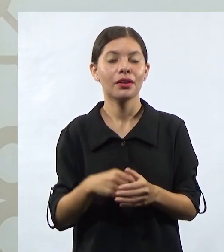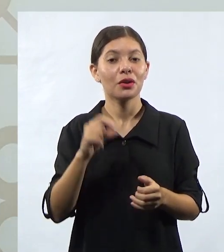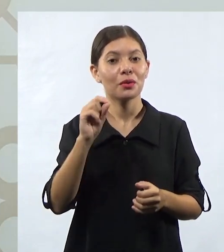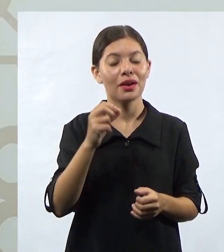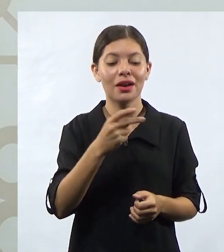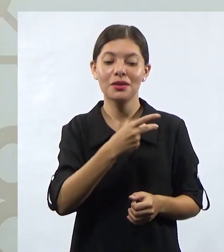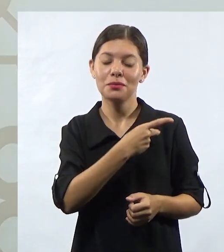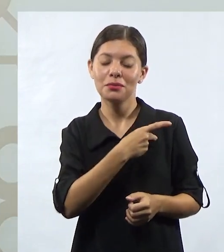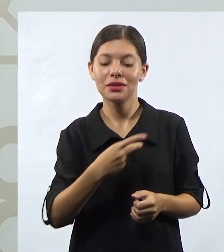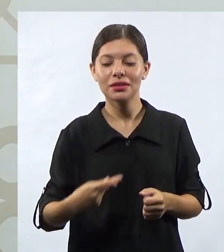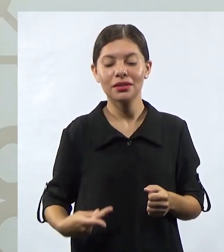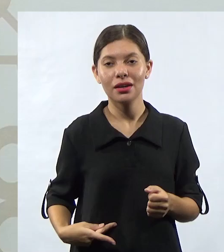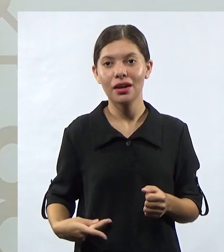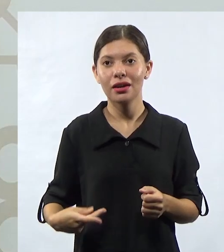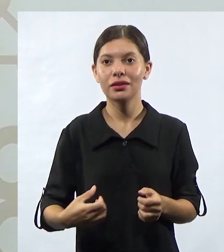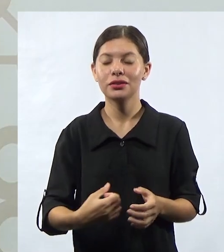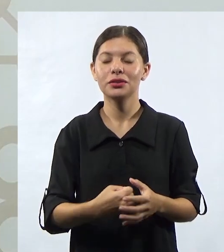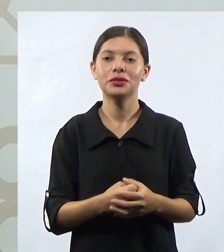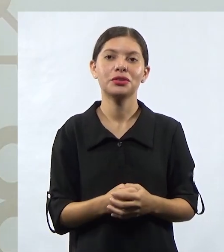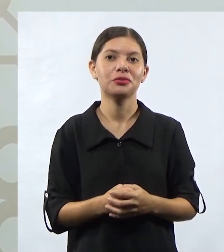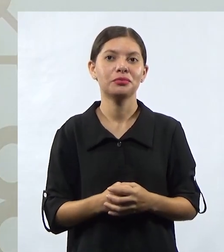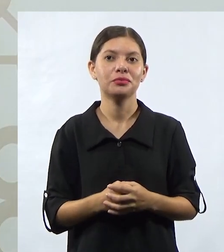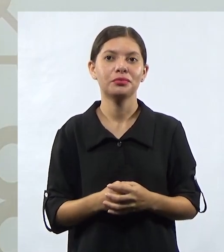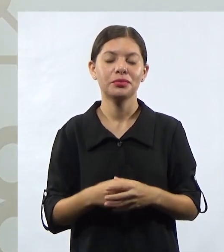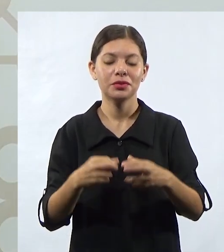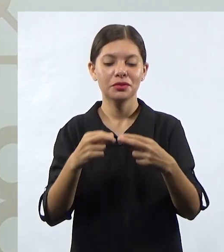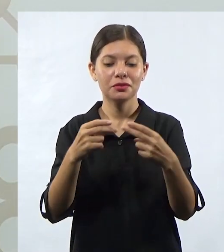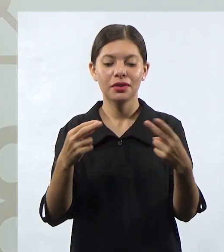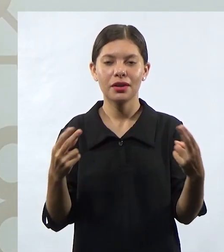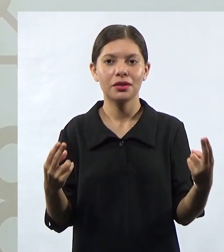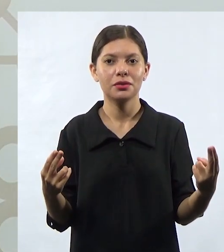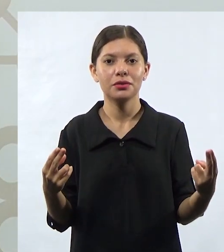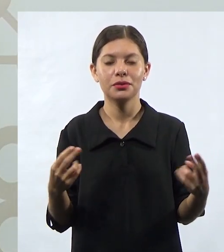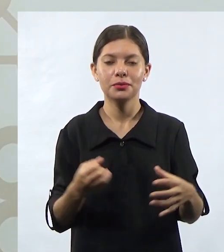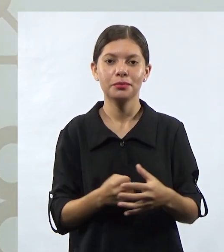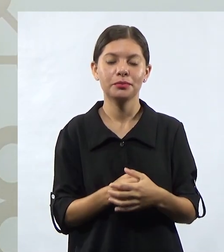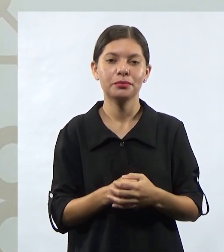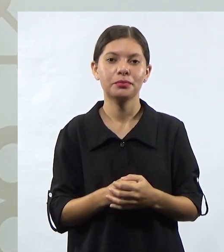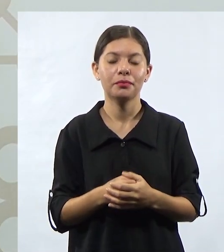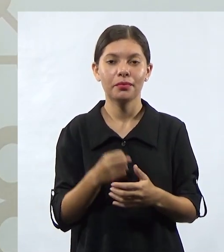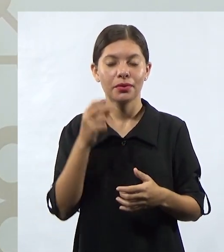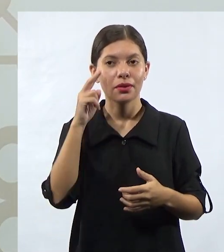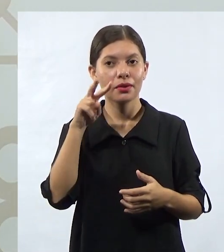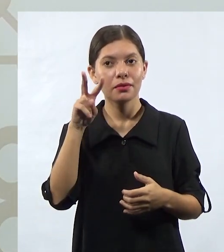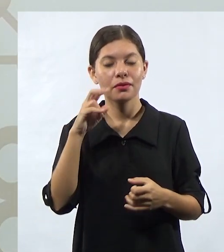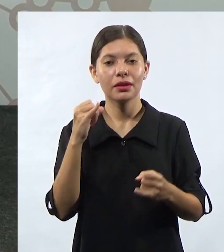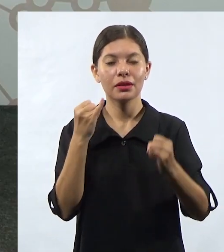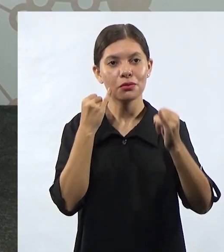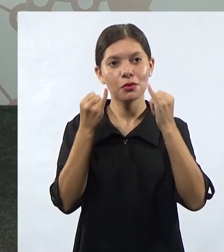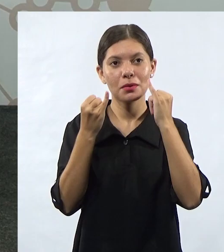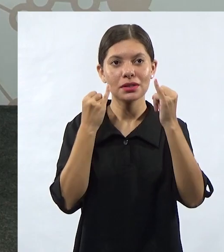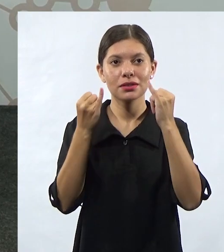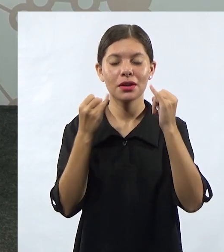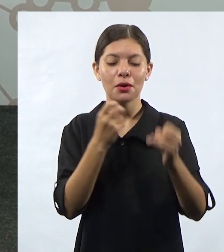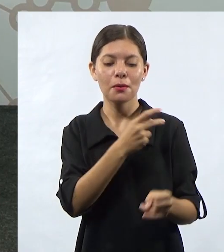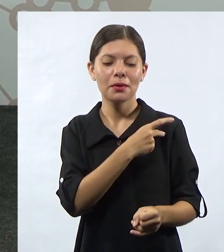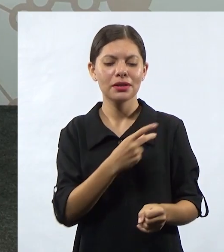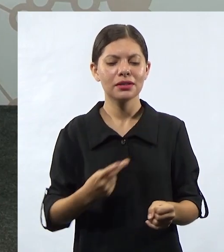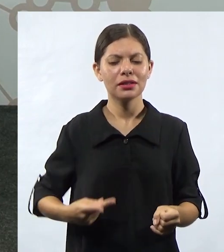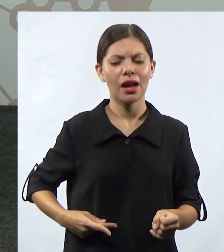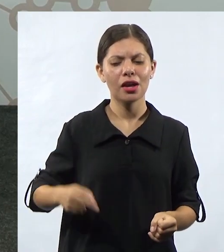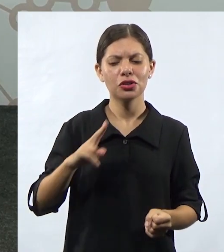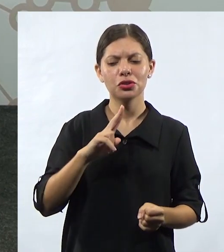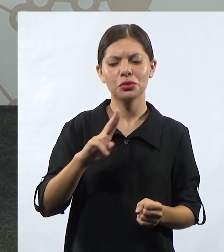de presidentes, de governadores, né? E você pode ver que tem a informação, né? Presidente fulano